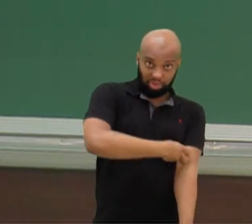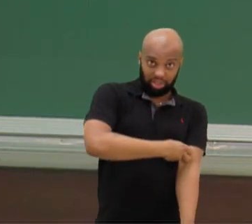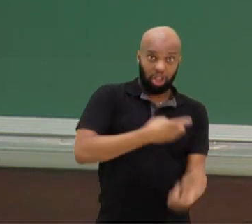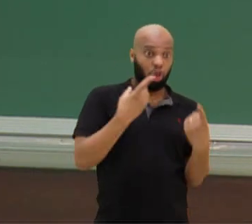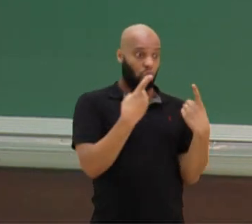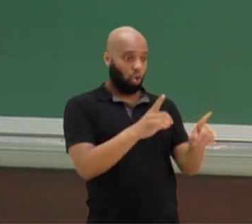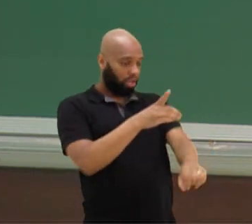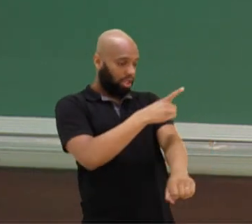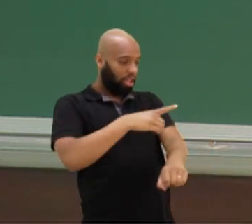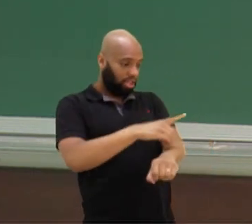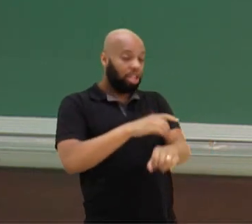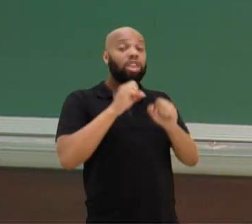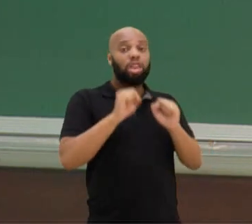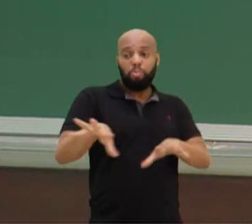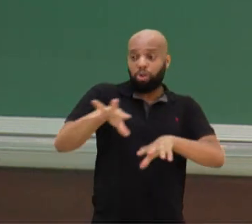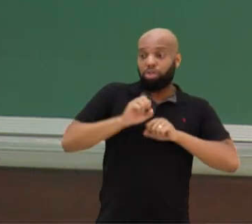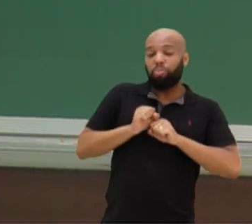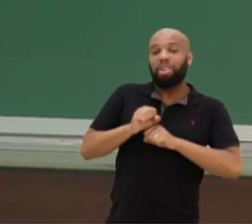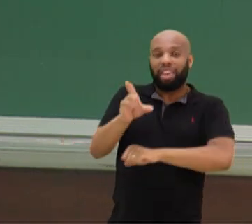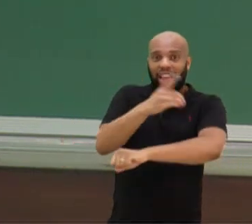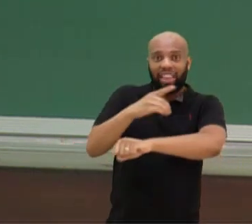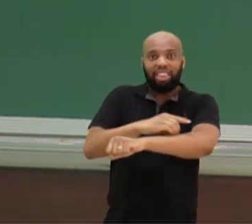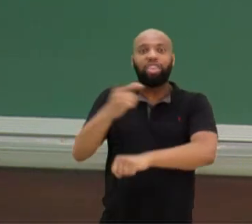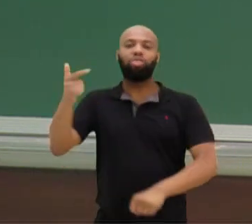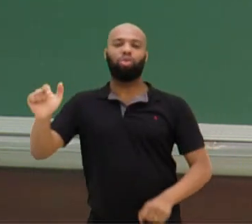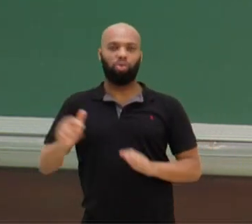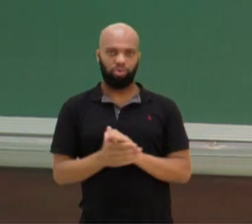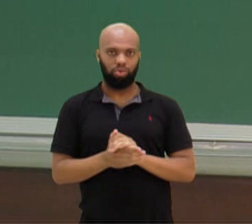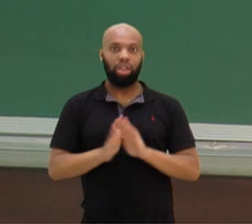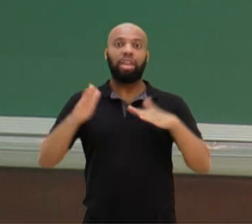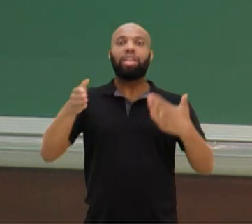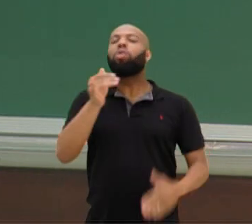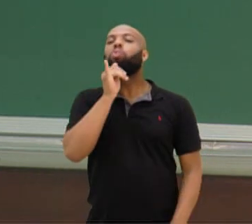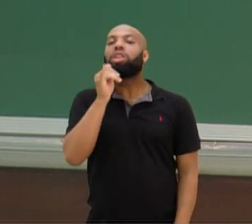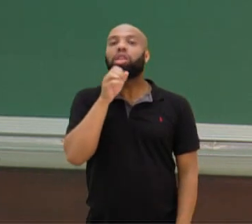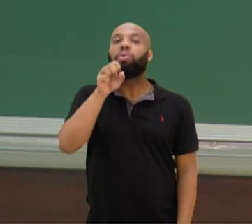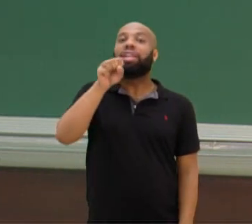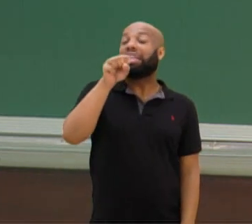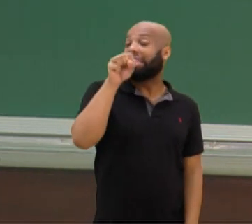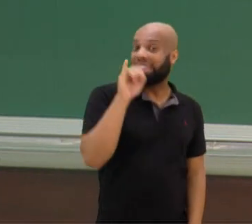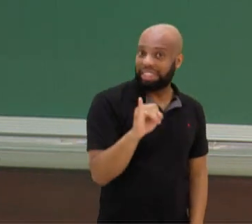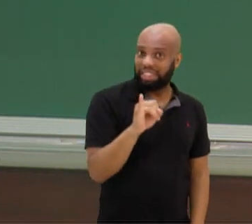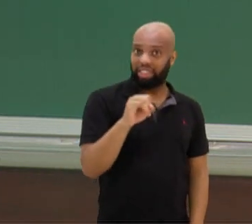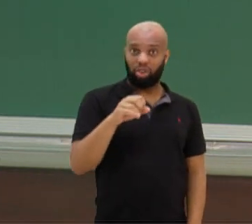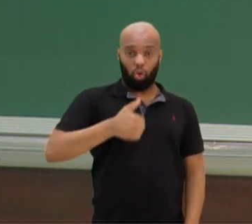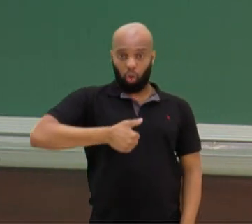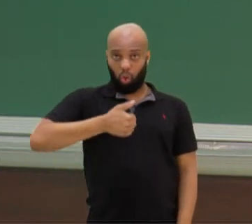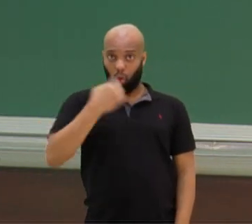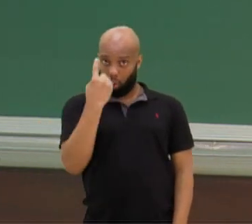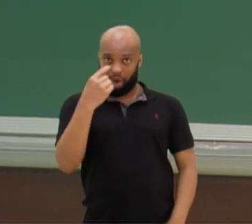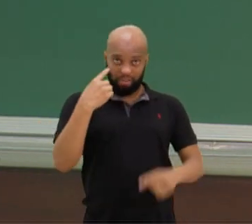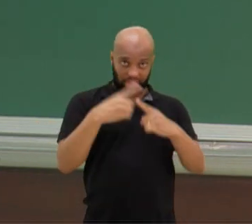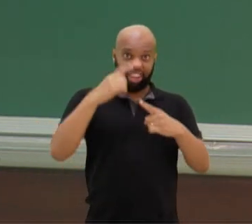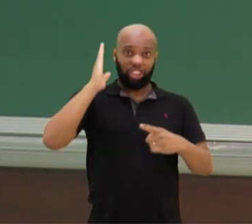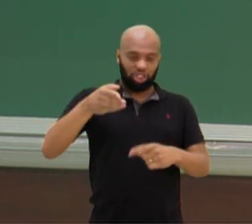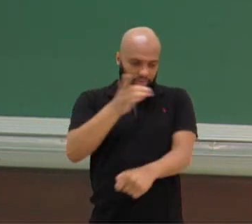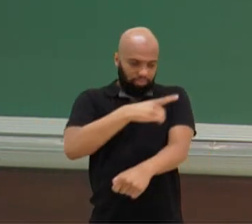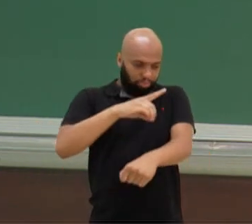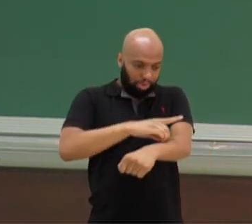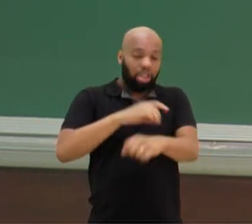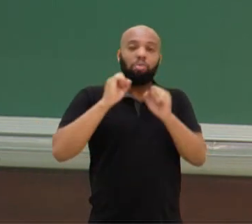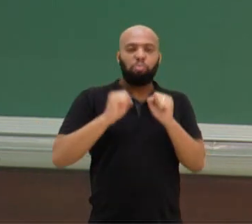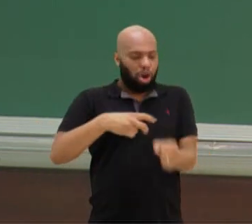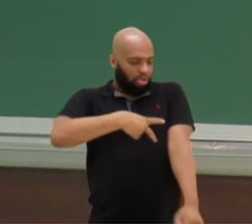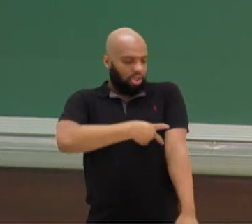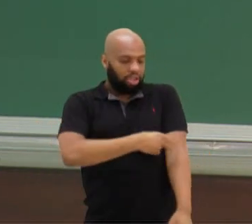Essa vacina só é indicada para quem já pegou dengue uma vez. Porque quem já pegou uma vez, se pegar a segunda, já vai pegar dengue hemorrágica mesmo. Então, você pegou